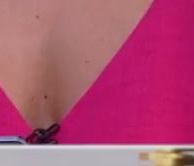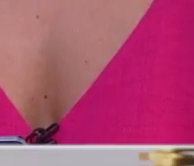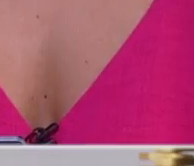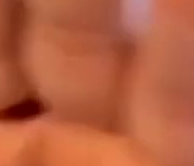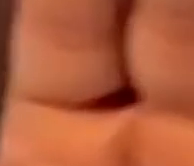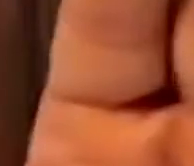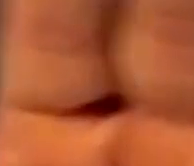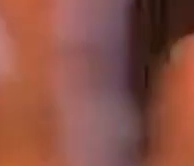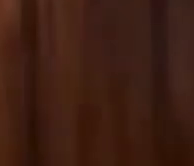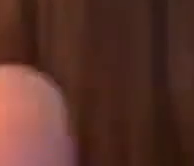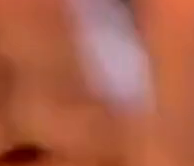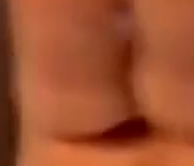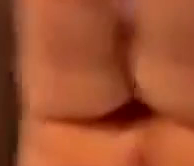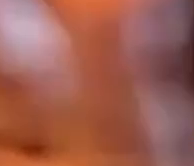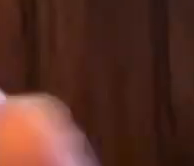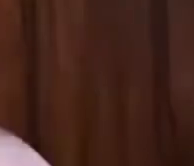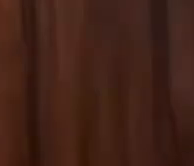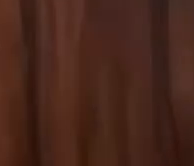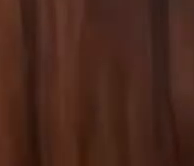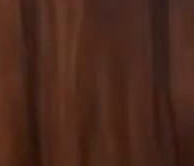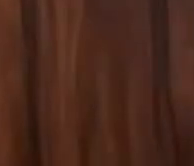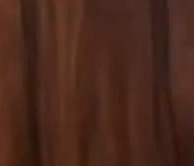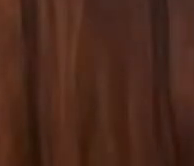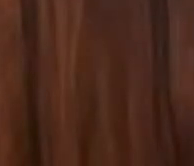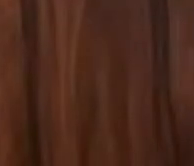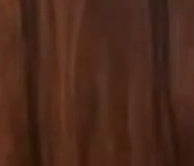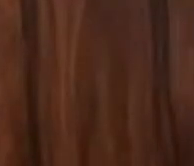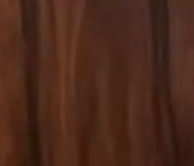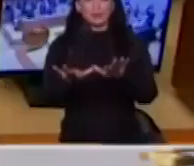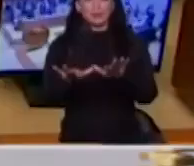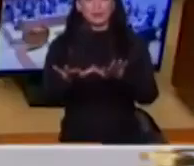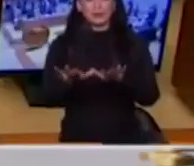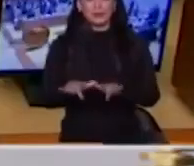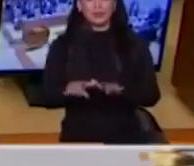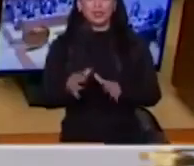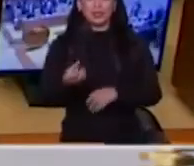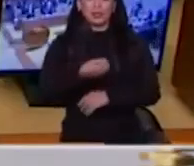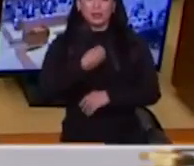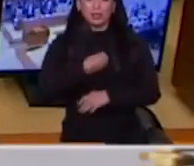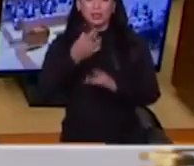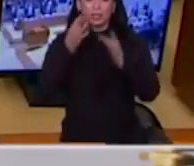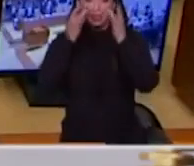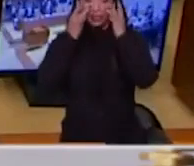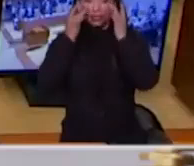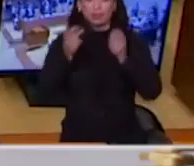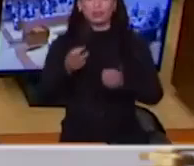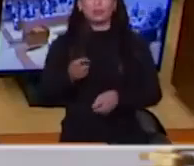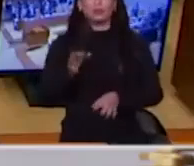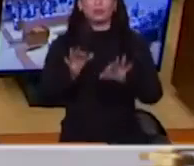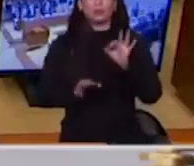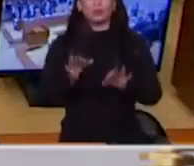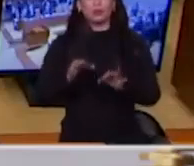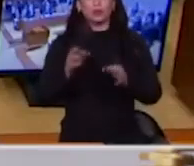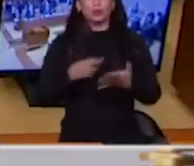é necessário que a gente ultrapasse ali a questão de que o Poder Judiciário ele é provocado através de medidas